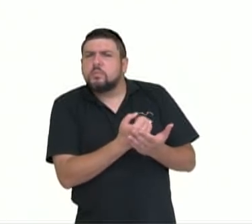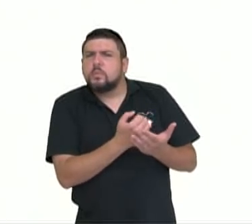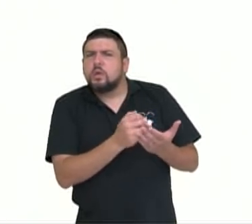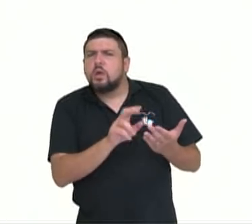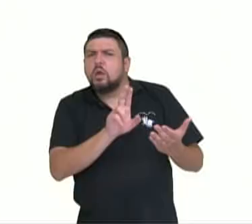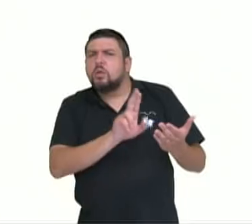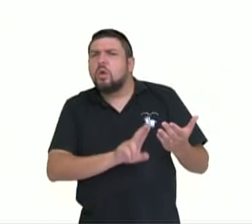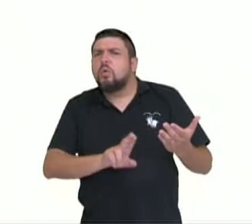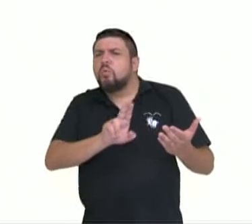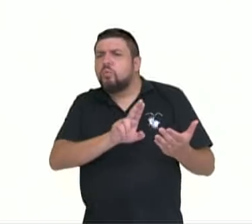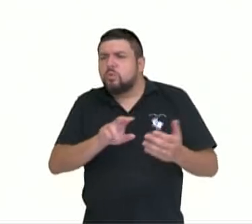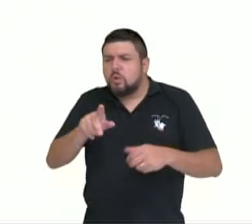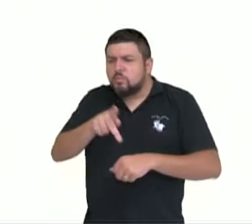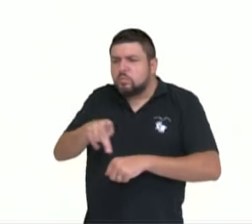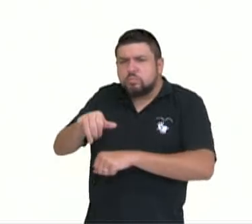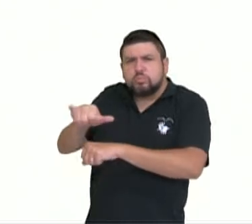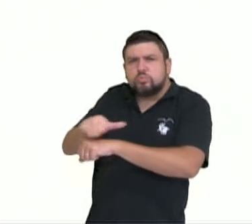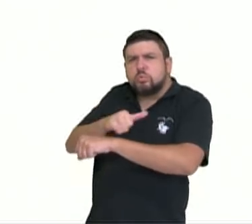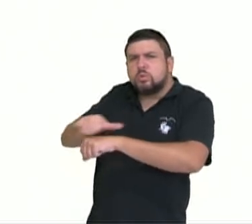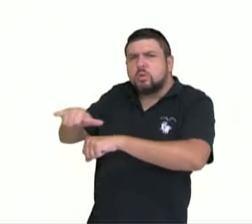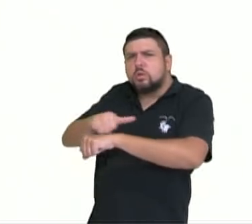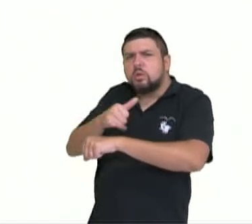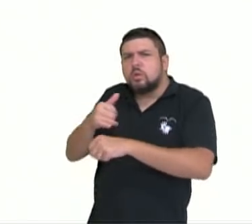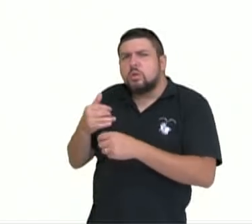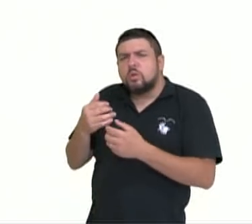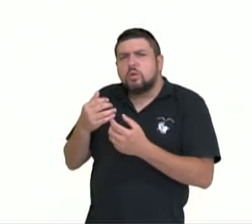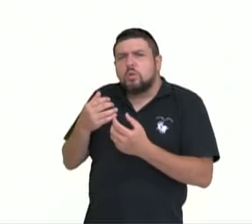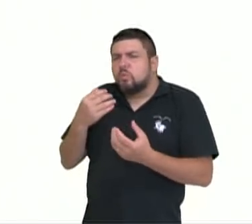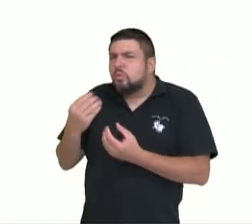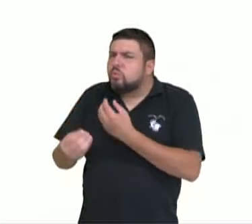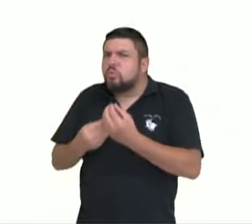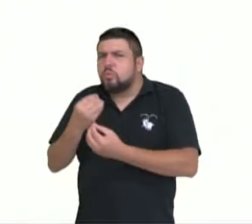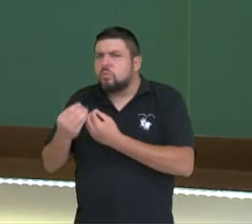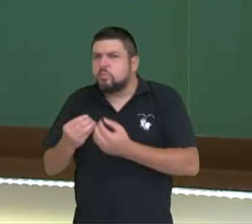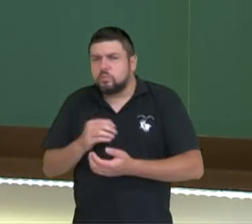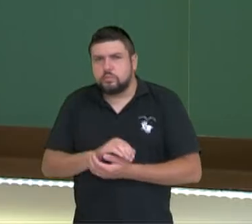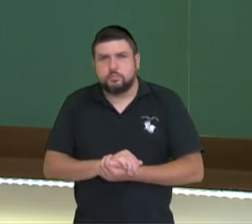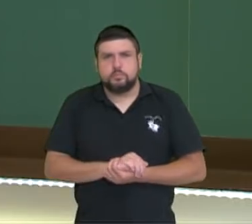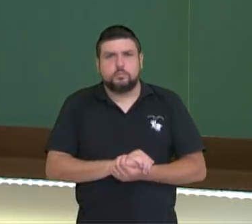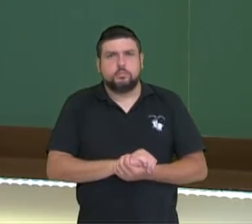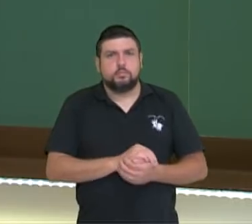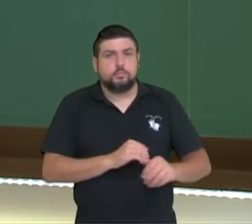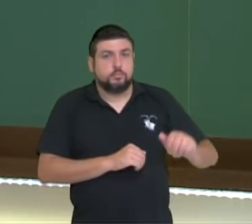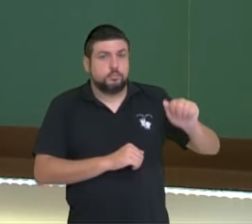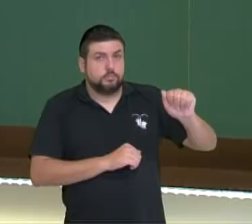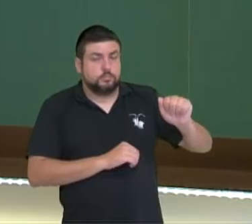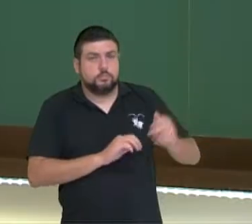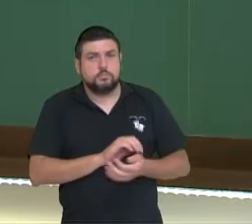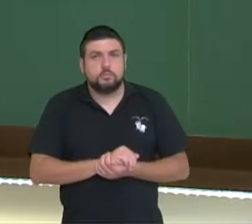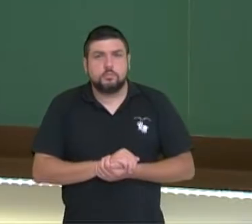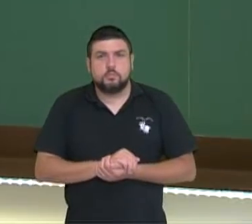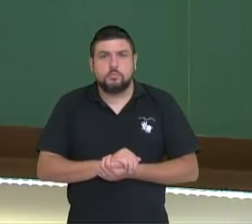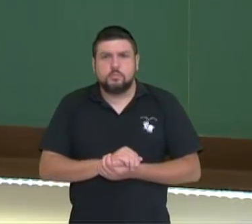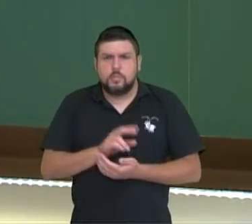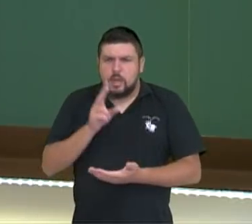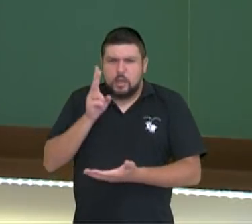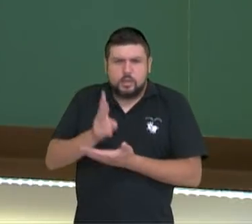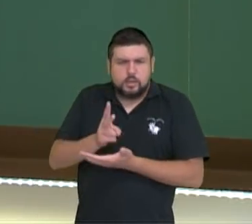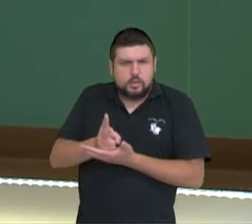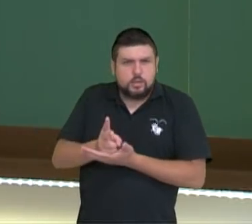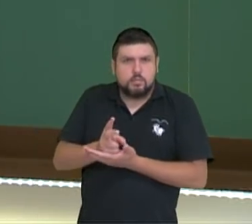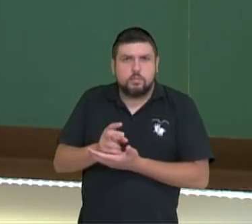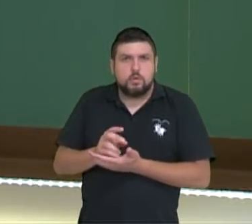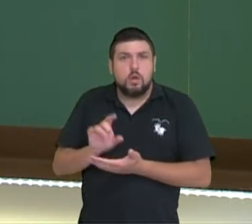ferramenta pelo professor em sua aula, né? Quando que é legal usar esse aplicativo na aula? A. Sempre que possível, basta